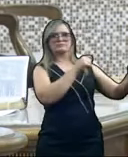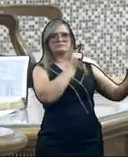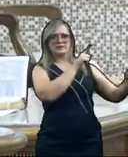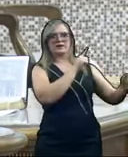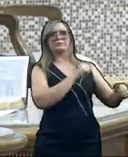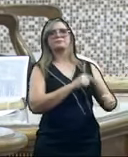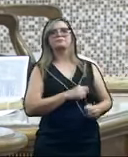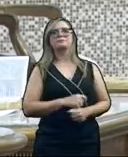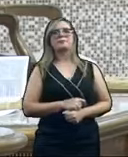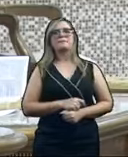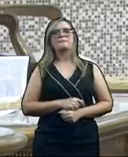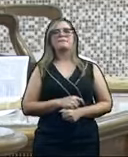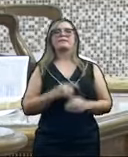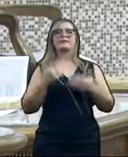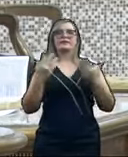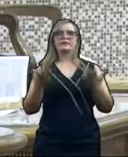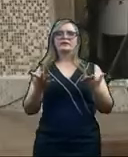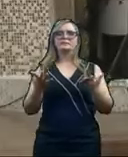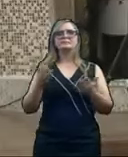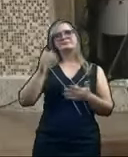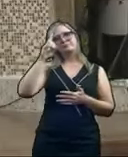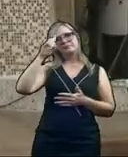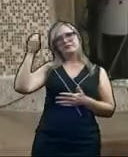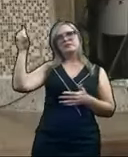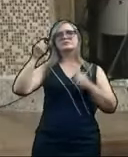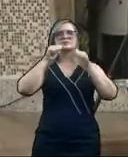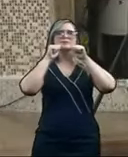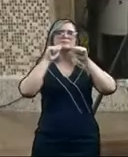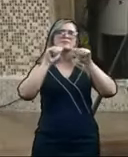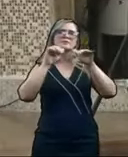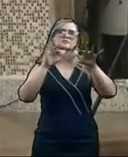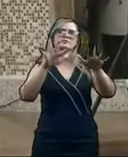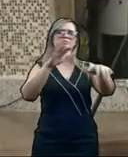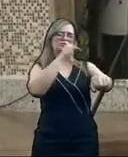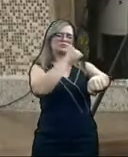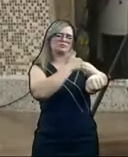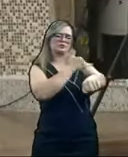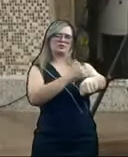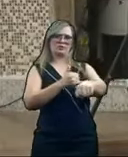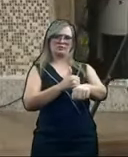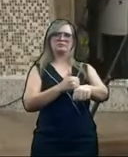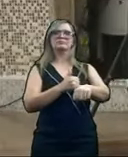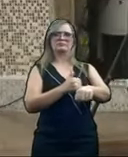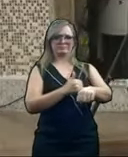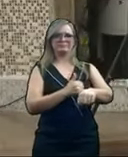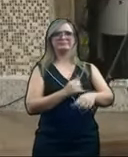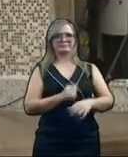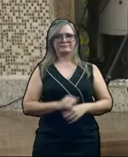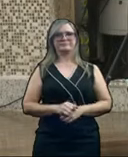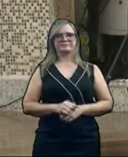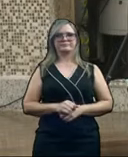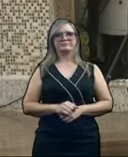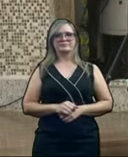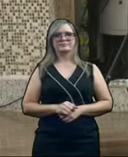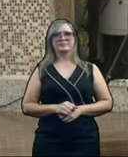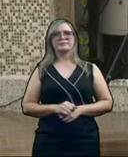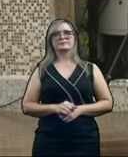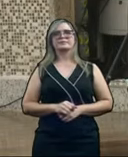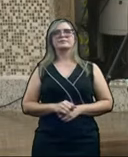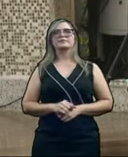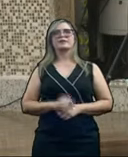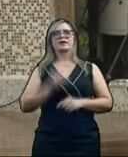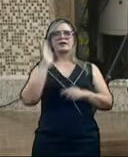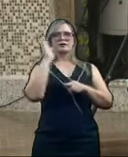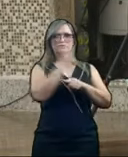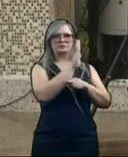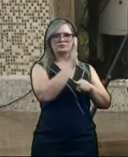Chapecó e olha você está no caminho que Deus trilhou para você inimigos Vão levantar Mas tem uma